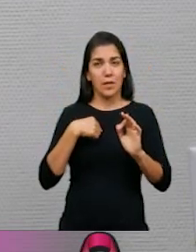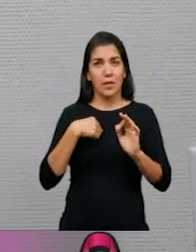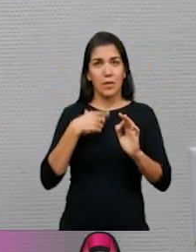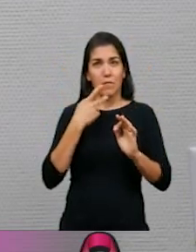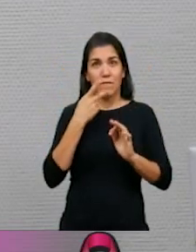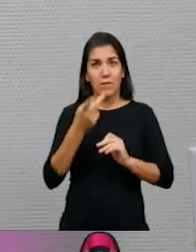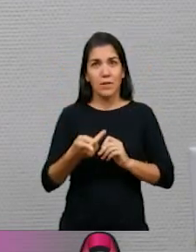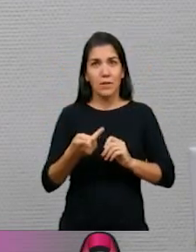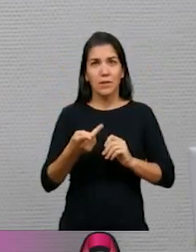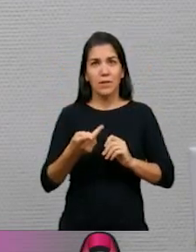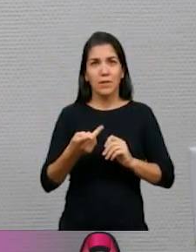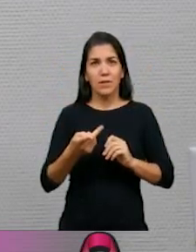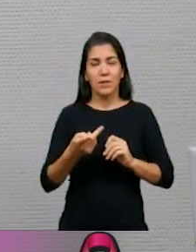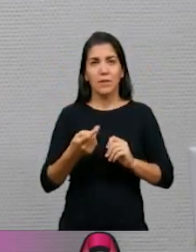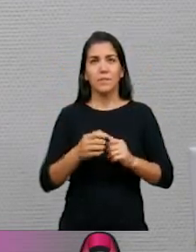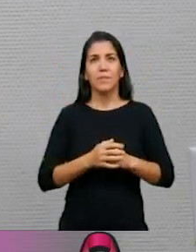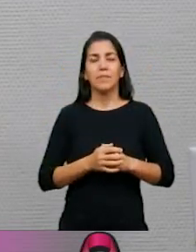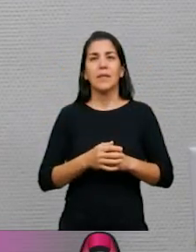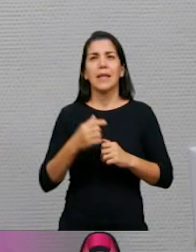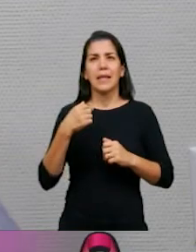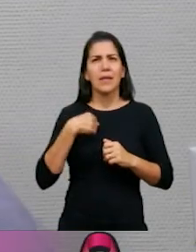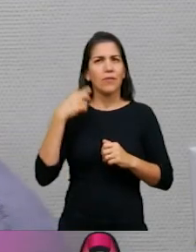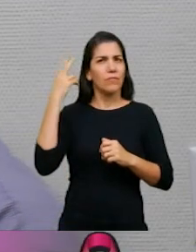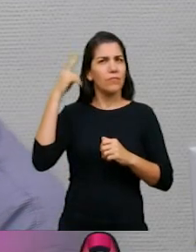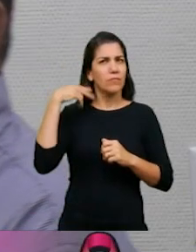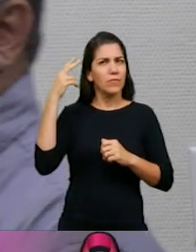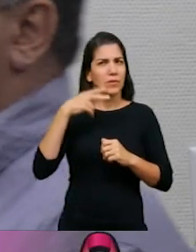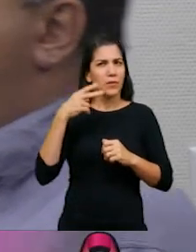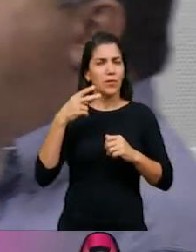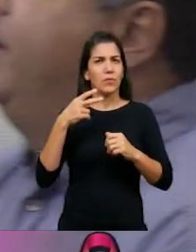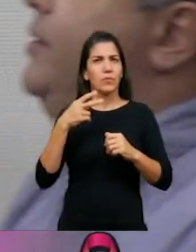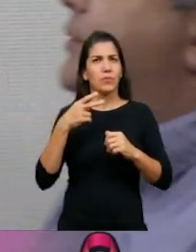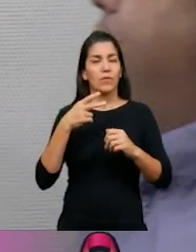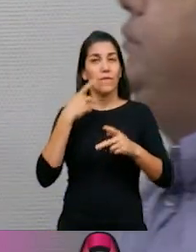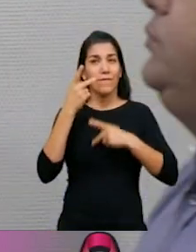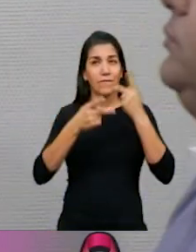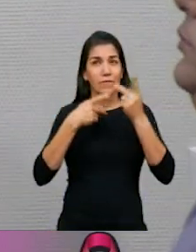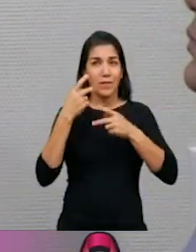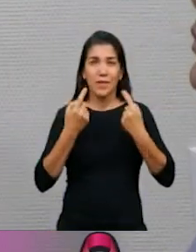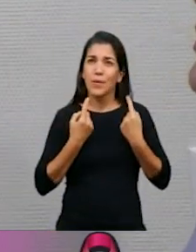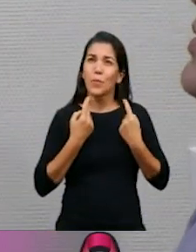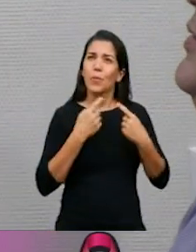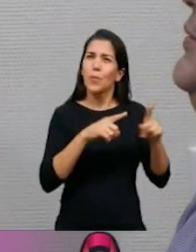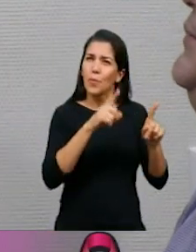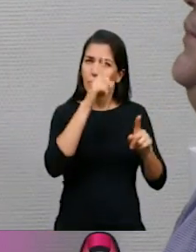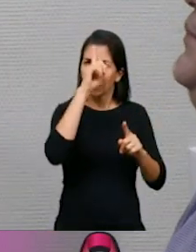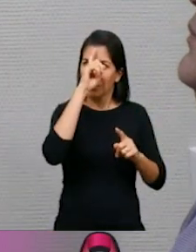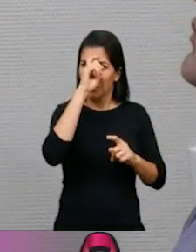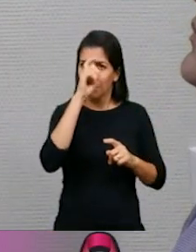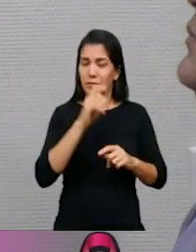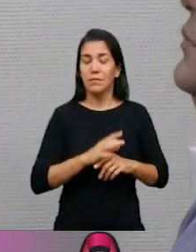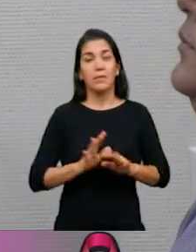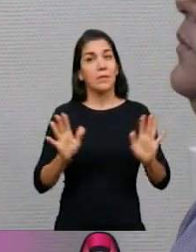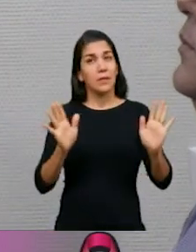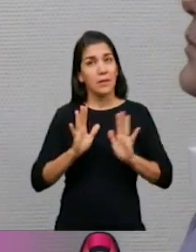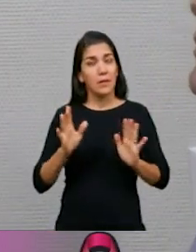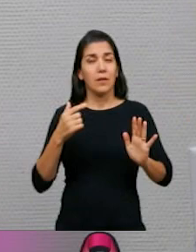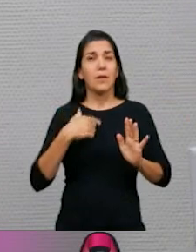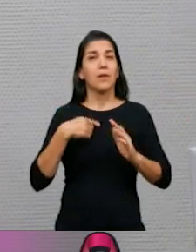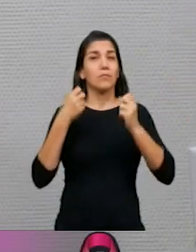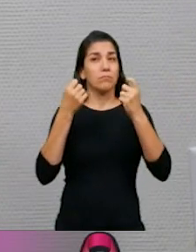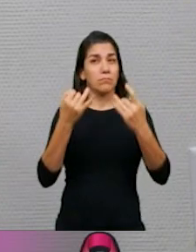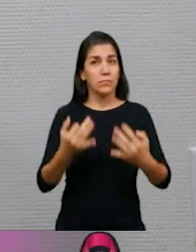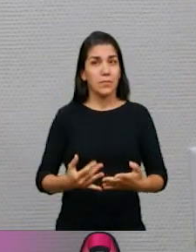contra o pronto-socorro, nada disso. Eu disse que todos os vereadores aqui já reclamaram do pronto-socorro, do atendimento do pronto-socorro, da